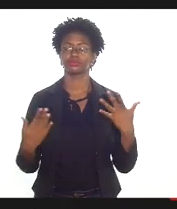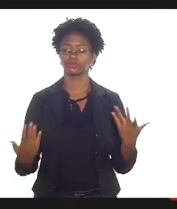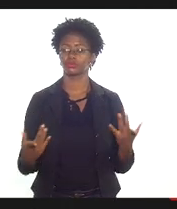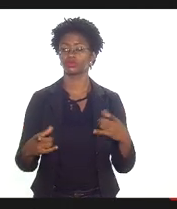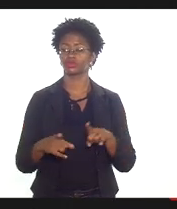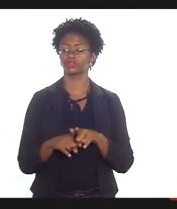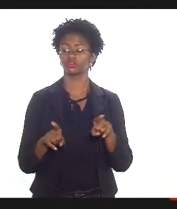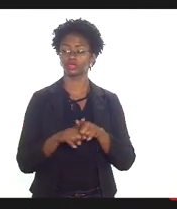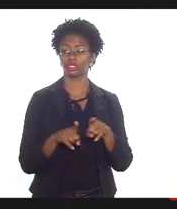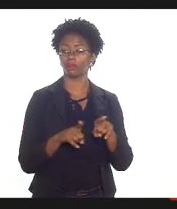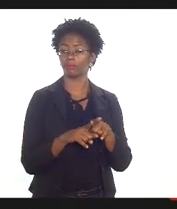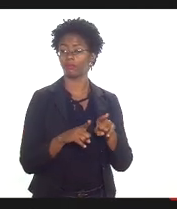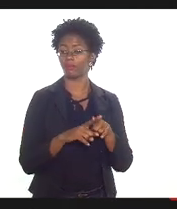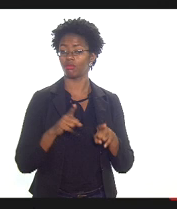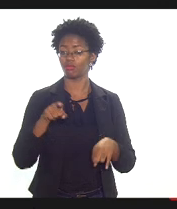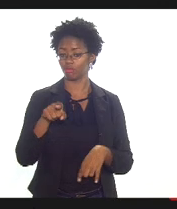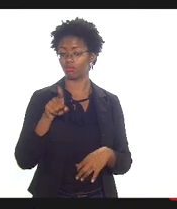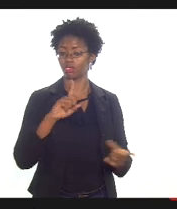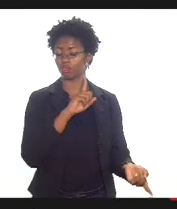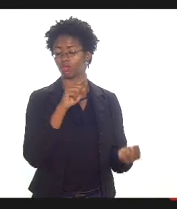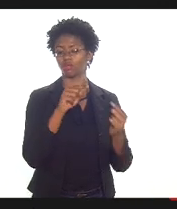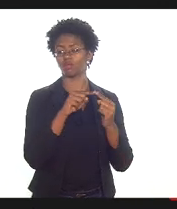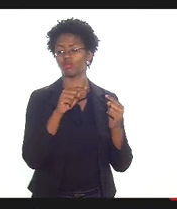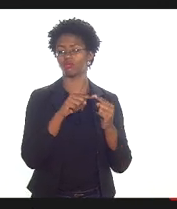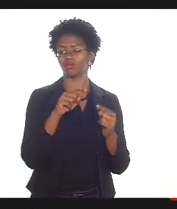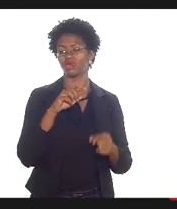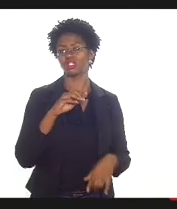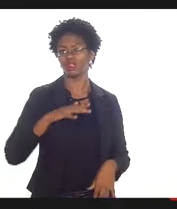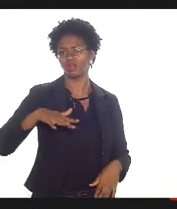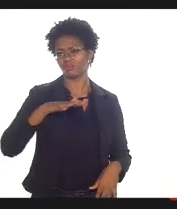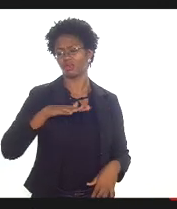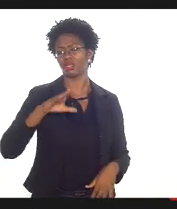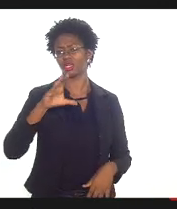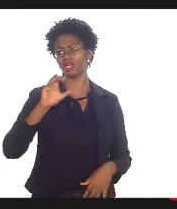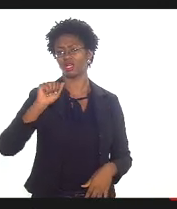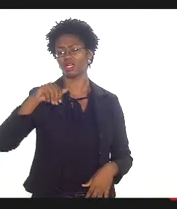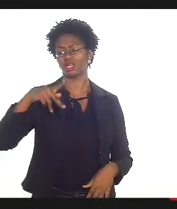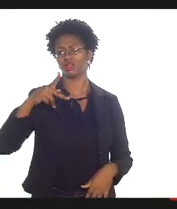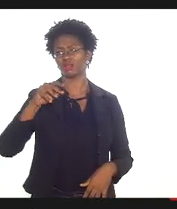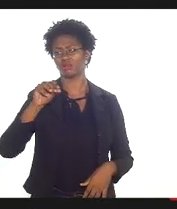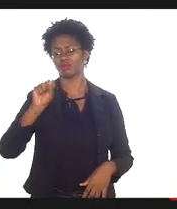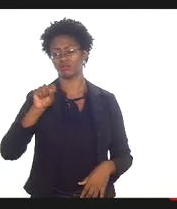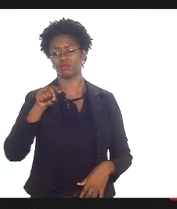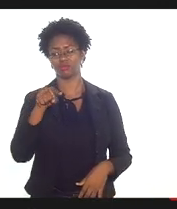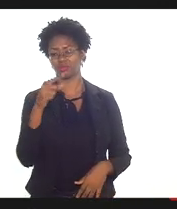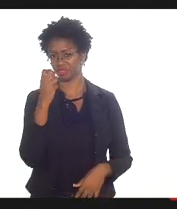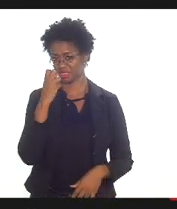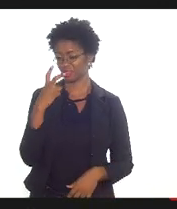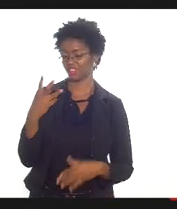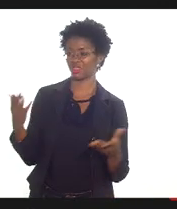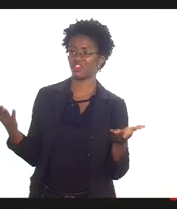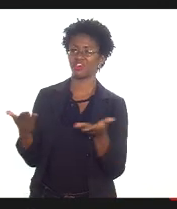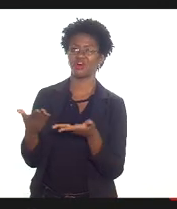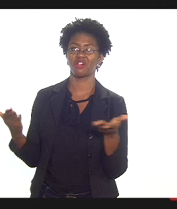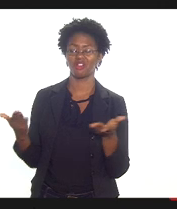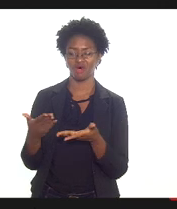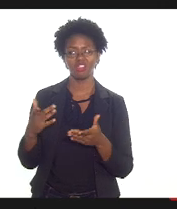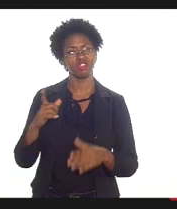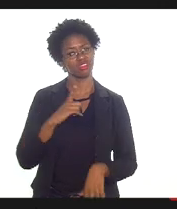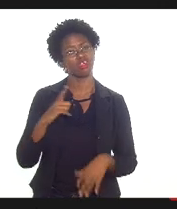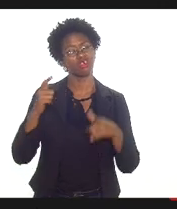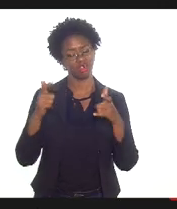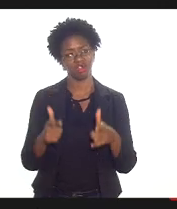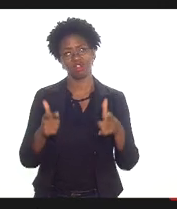Também dentro, faz parte do retrato, né, a Bacia de Campos, então, com esse perfil que ela tem hoje, ela tem alguns campos que são maduros, elas